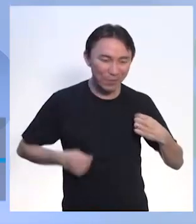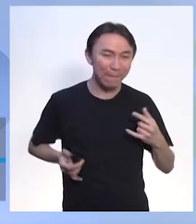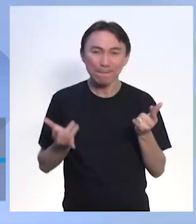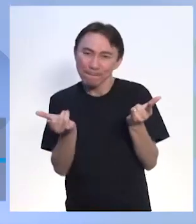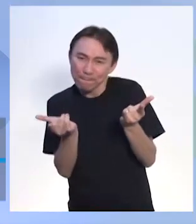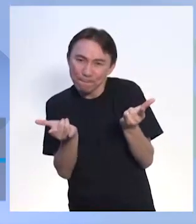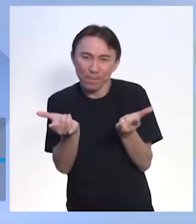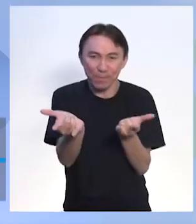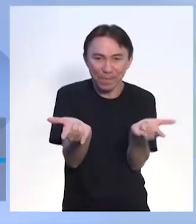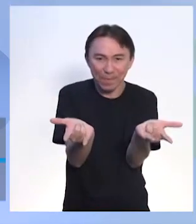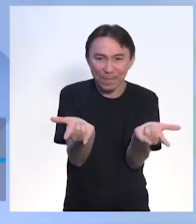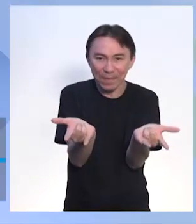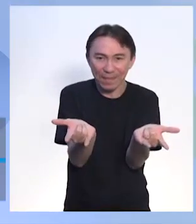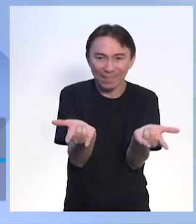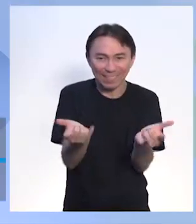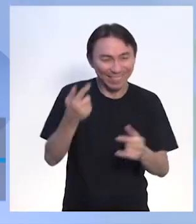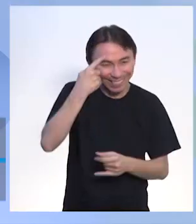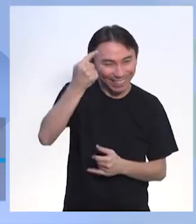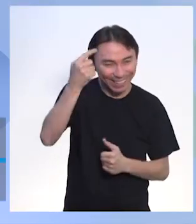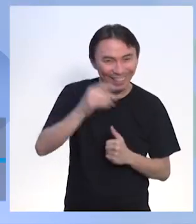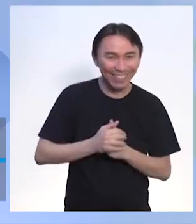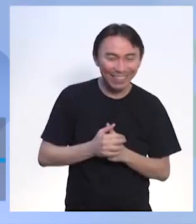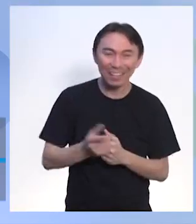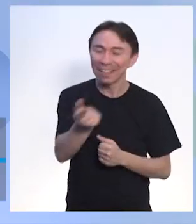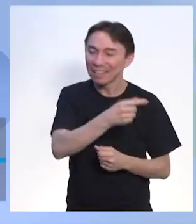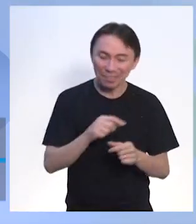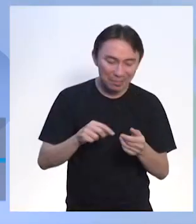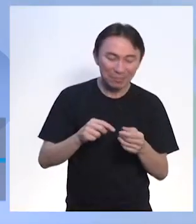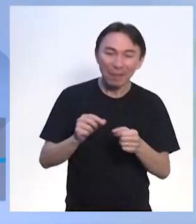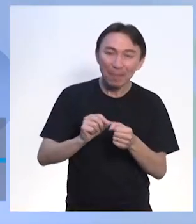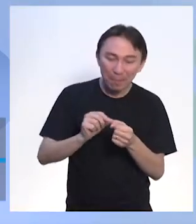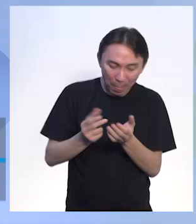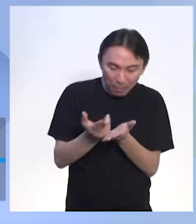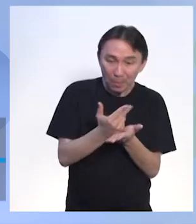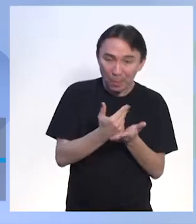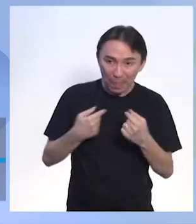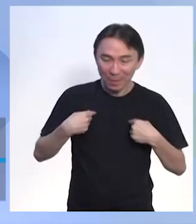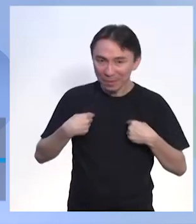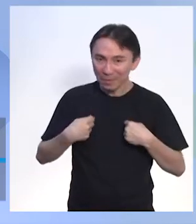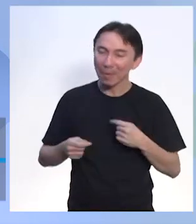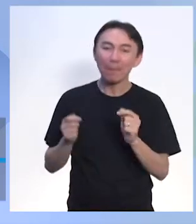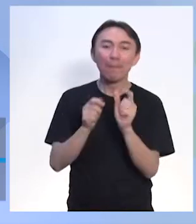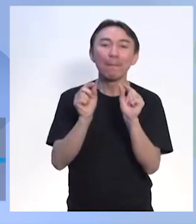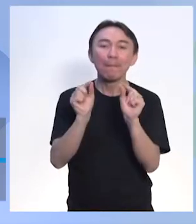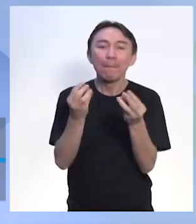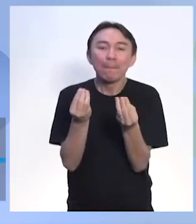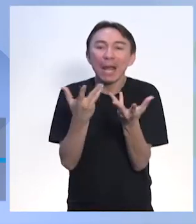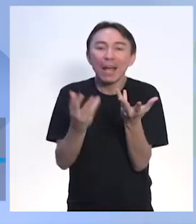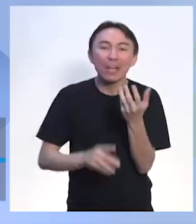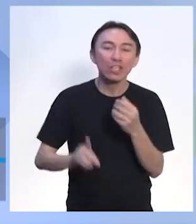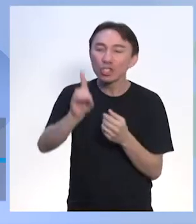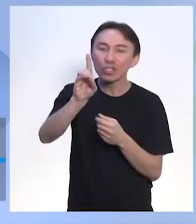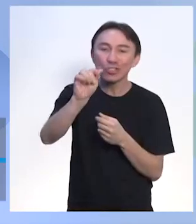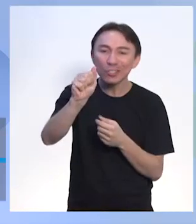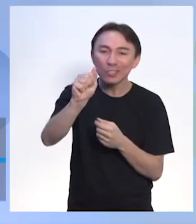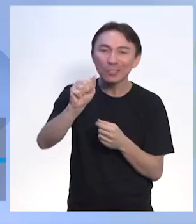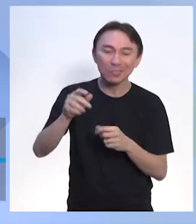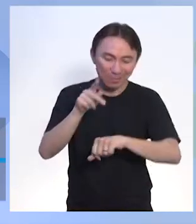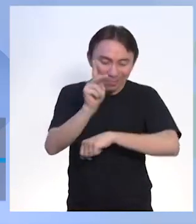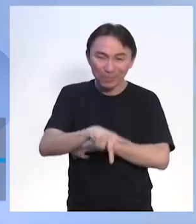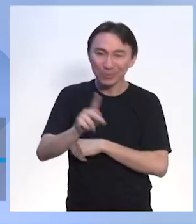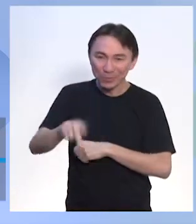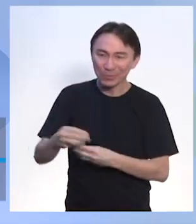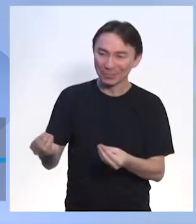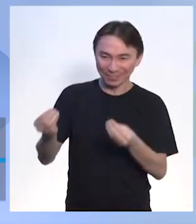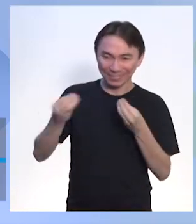com que ela me desenhou aí para dar Feliz Dia dos Professores. Eu quero agradecer demais. E muitos aí, Feliz Dia dos Professores, como nós comentamos,